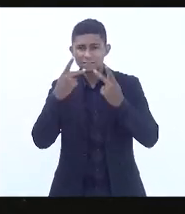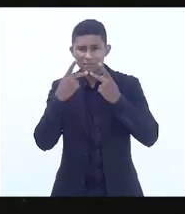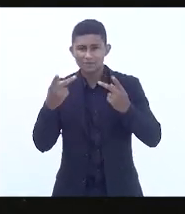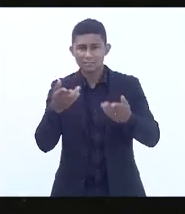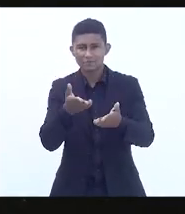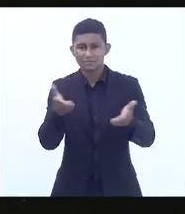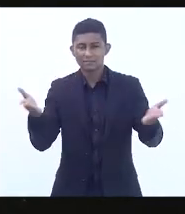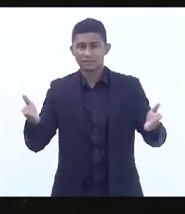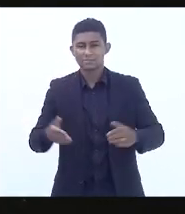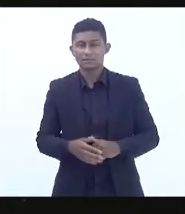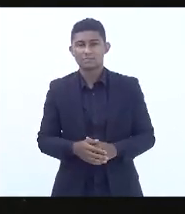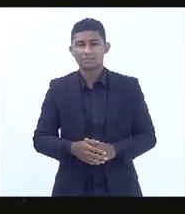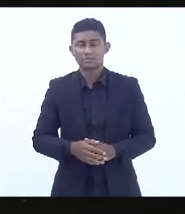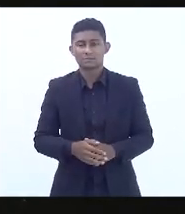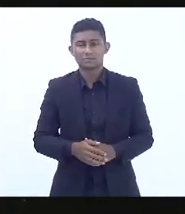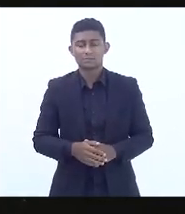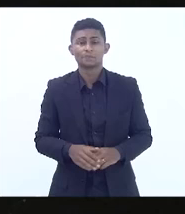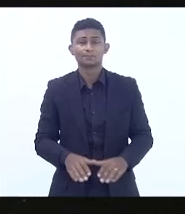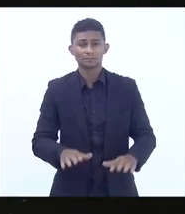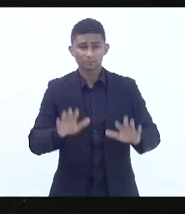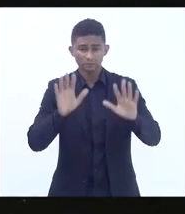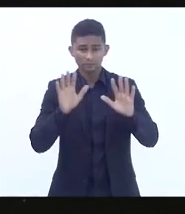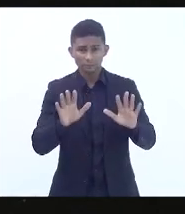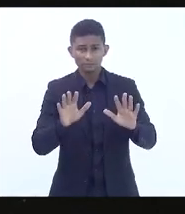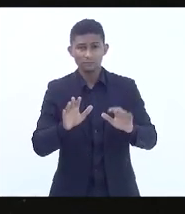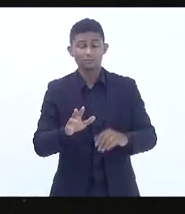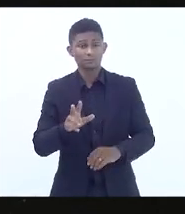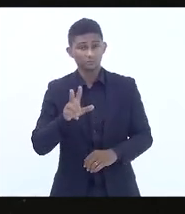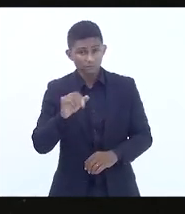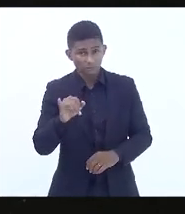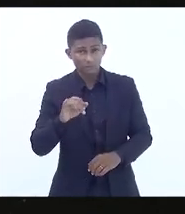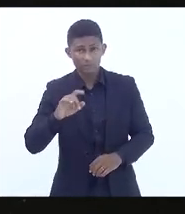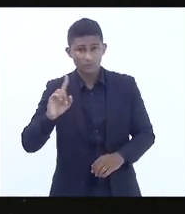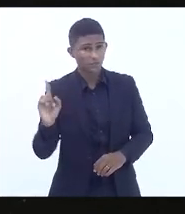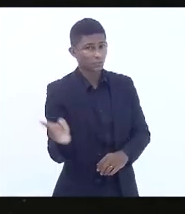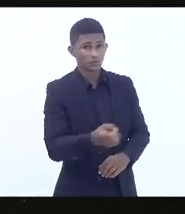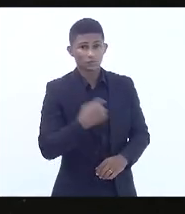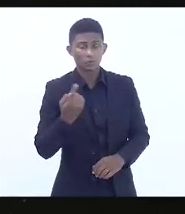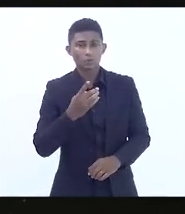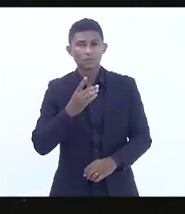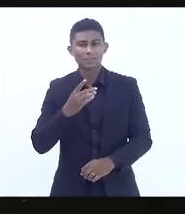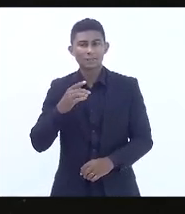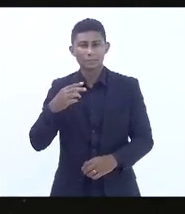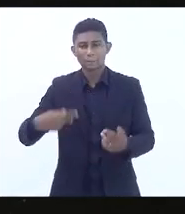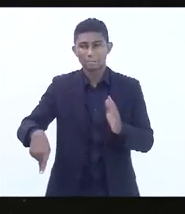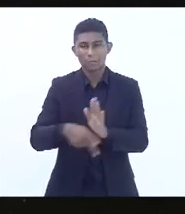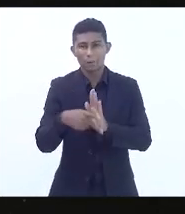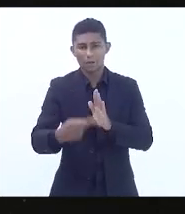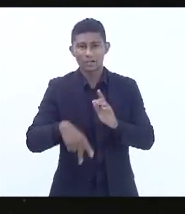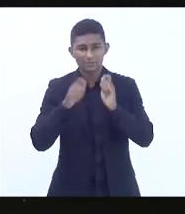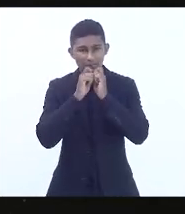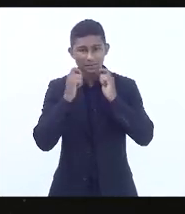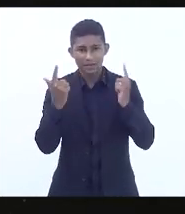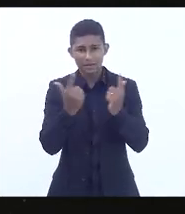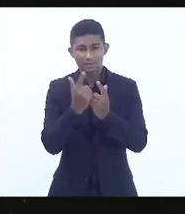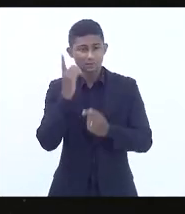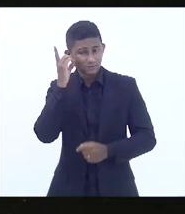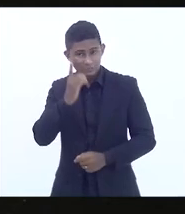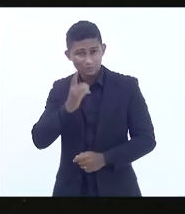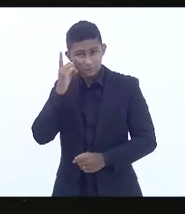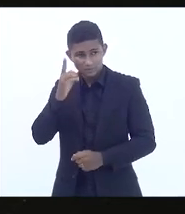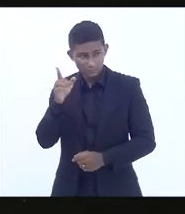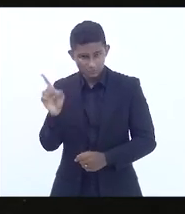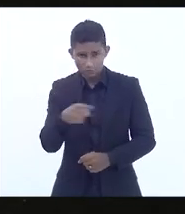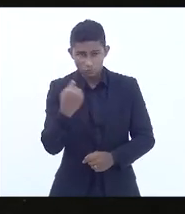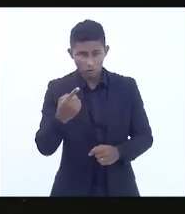se nós, nobres parlamentares da Assembleia Legislativa do Estado do Rio de Janeiro, concordar, e